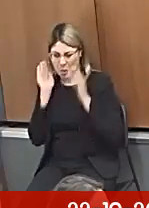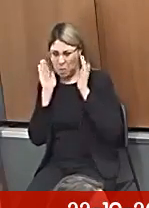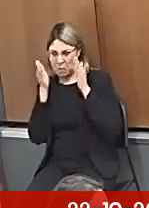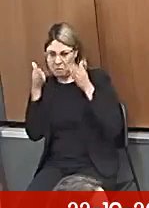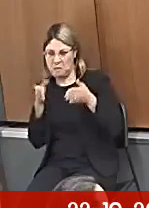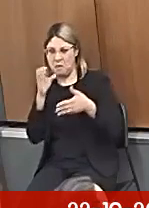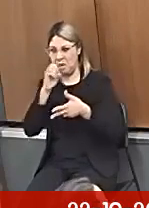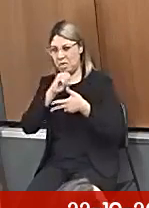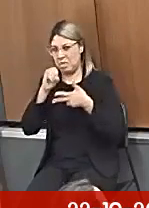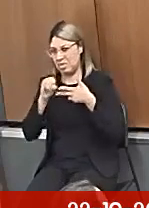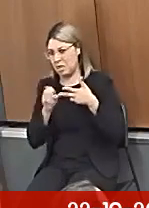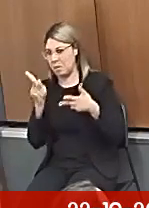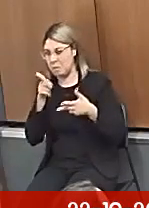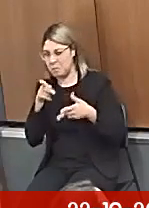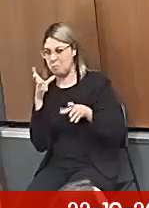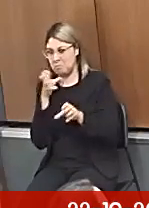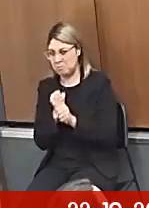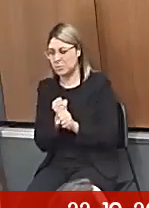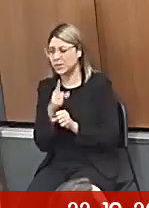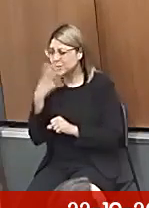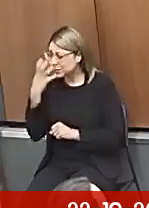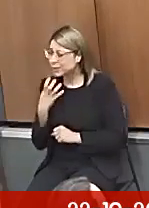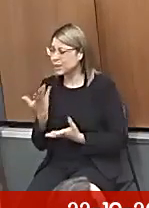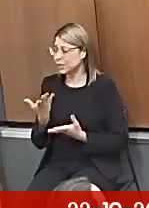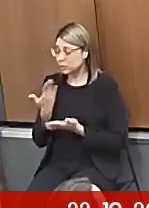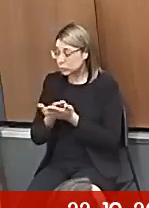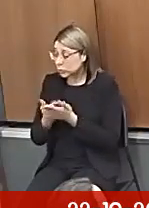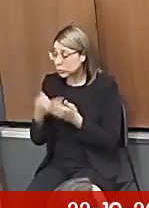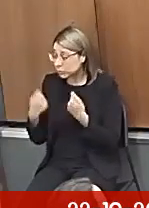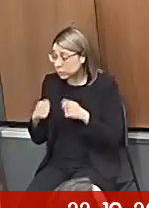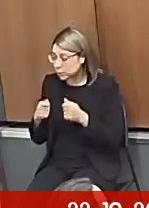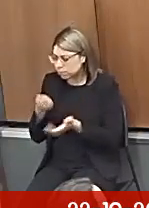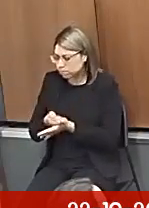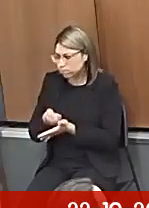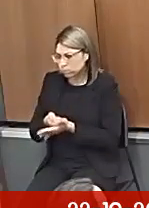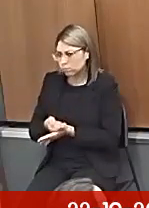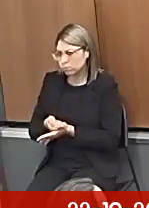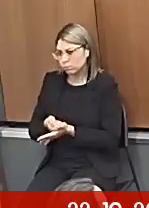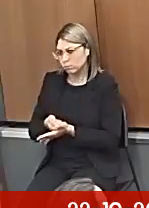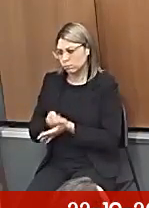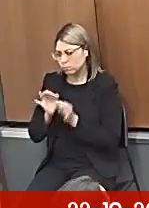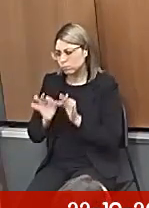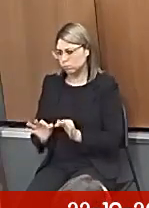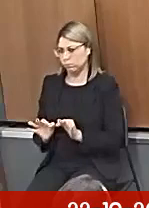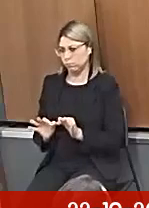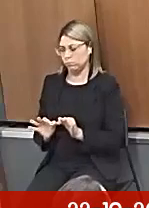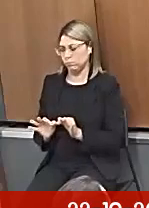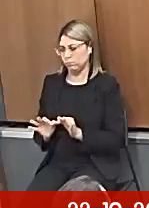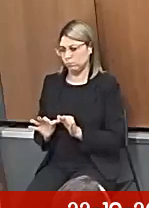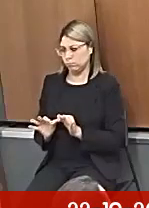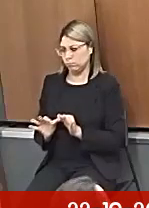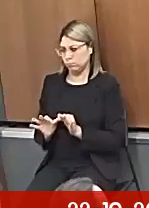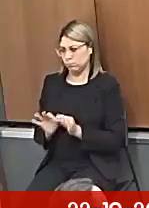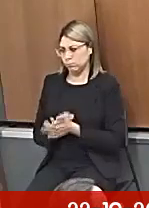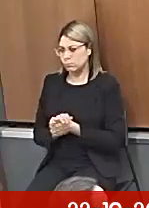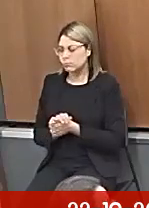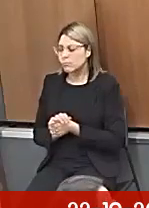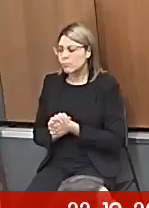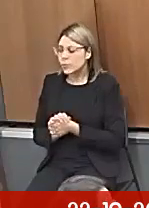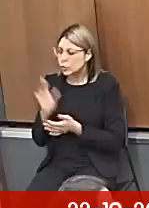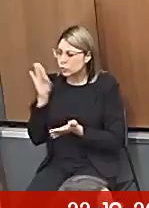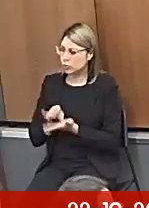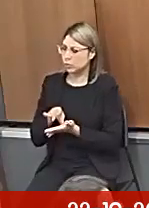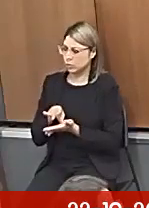Enem. É sério isso. E as escolas precisam ser punidas de forma, sabe,